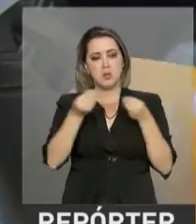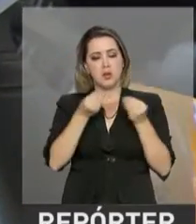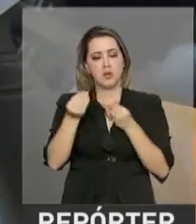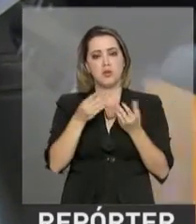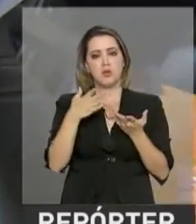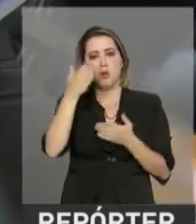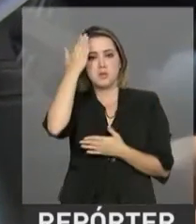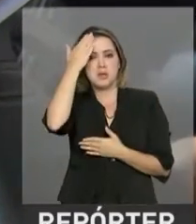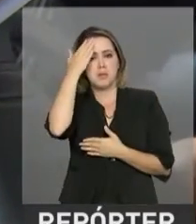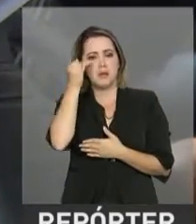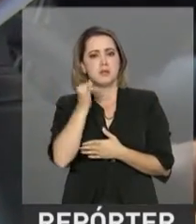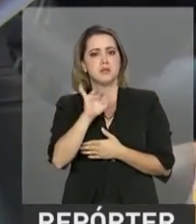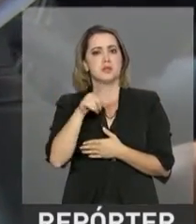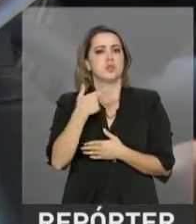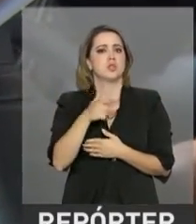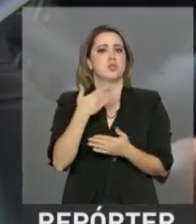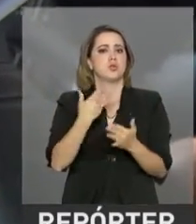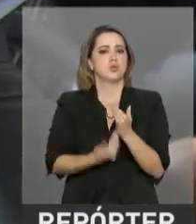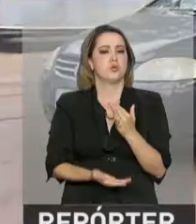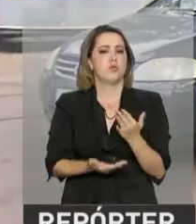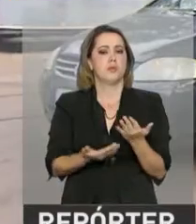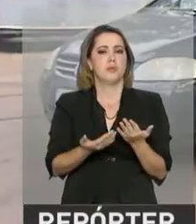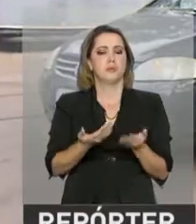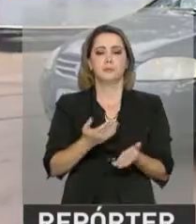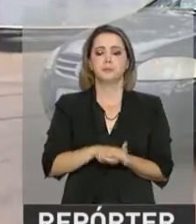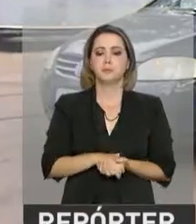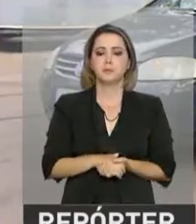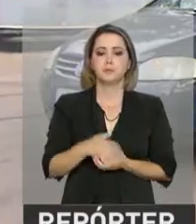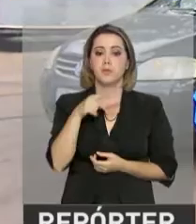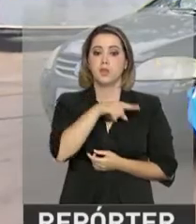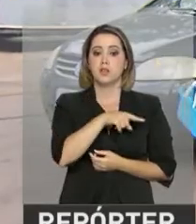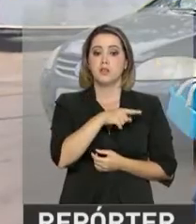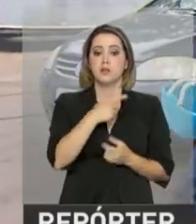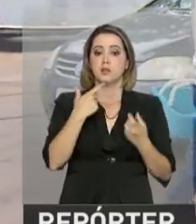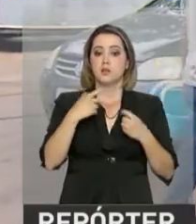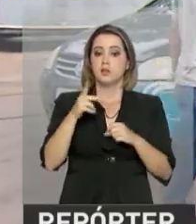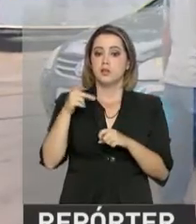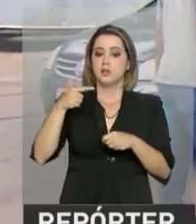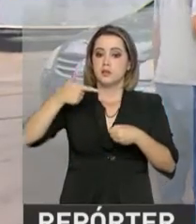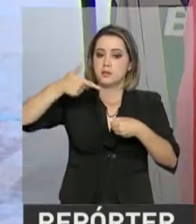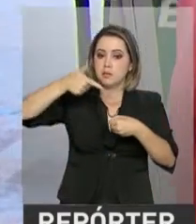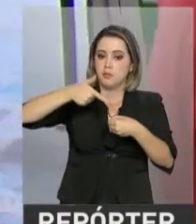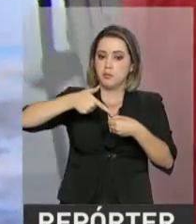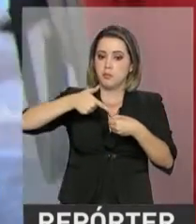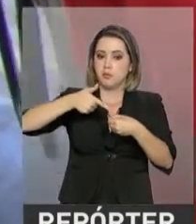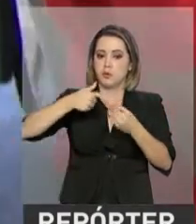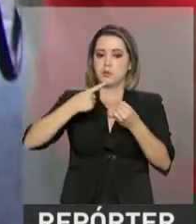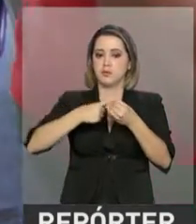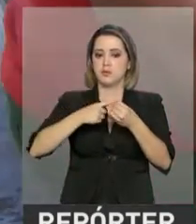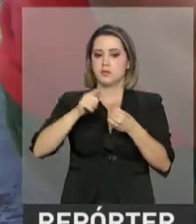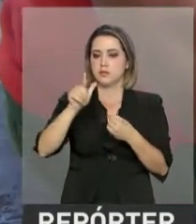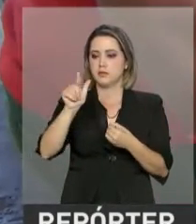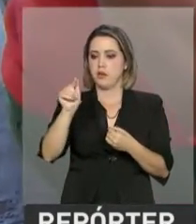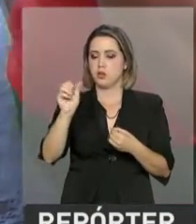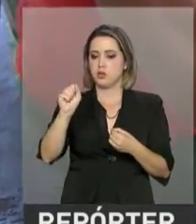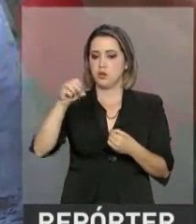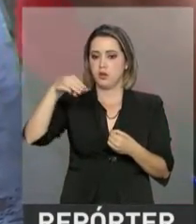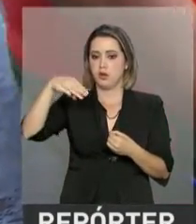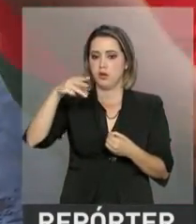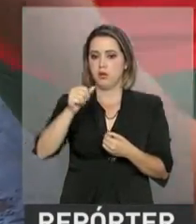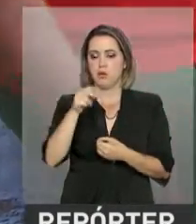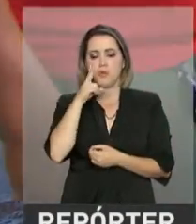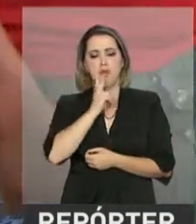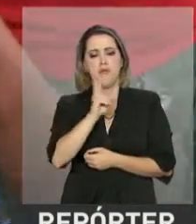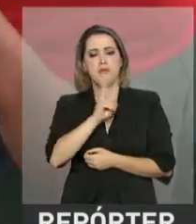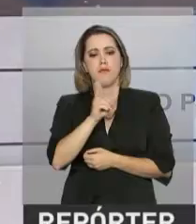saber que a gente não está sendo lesado neste posto do gama no distrito federal fiscais da mpe analisaram se as